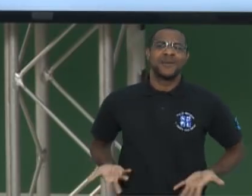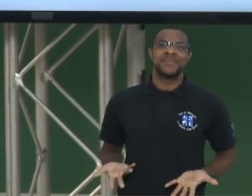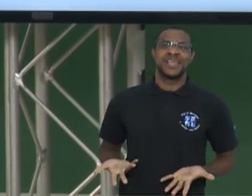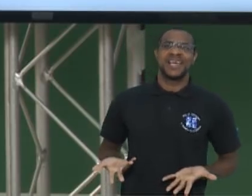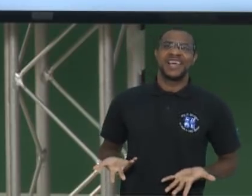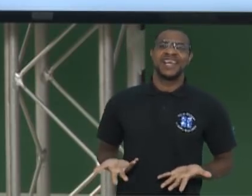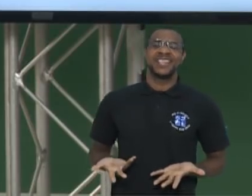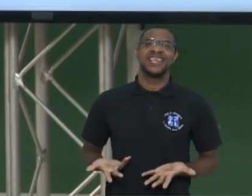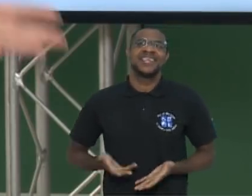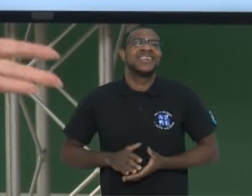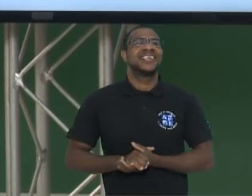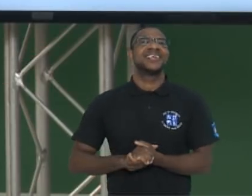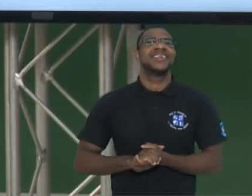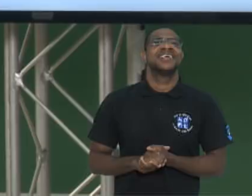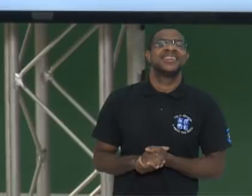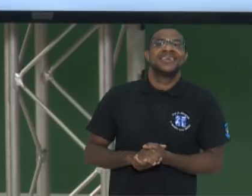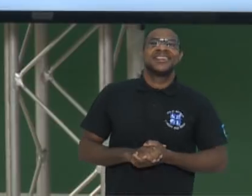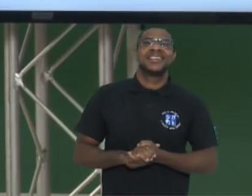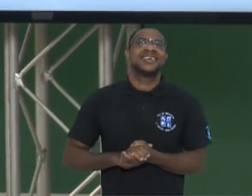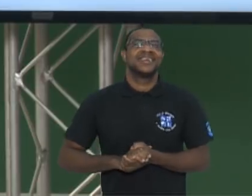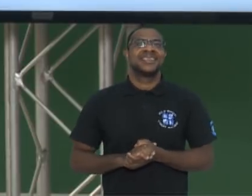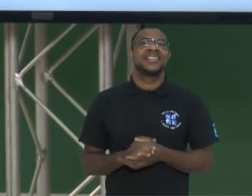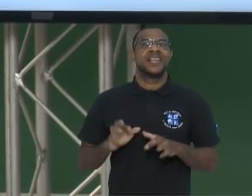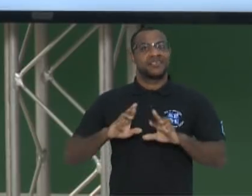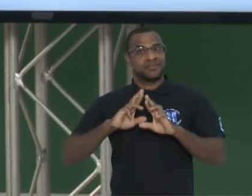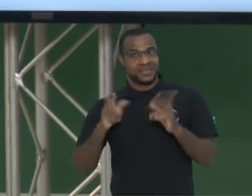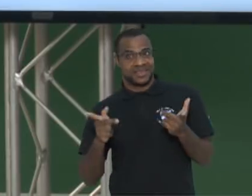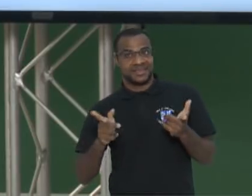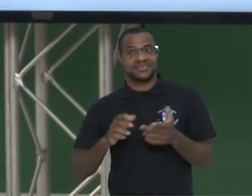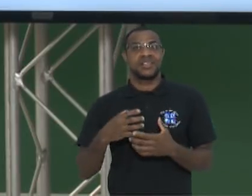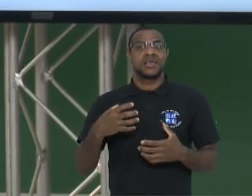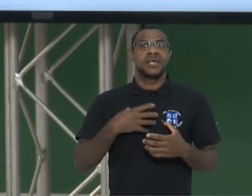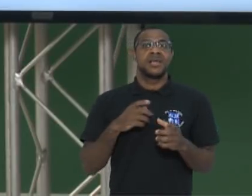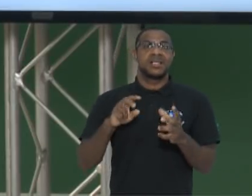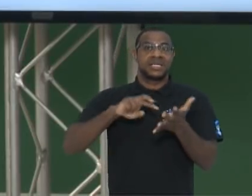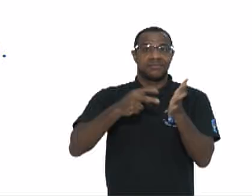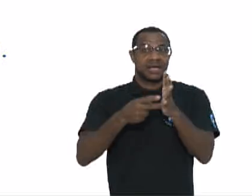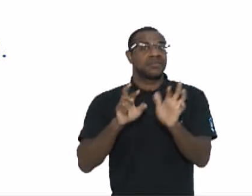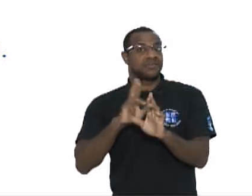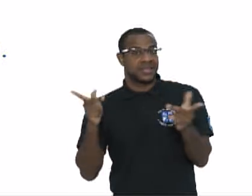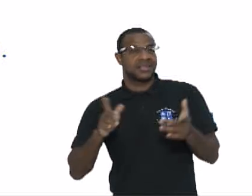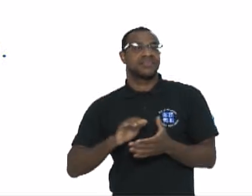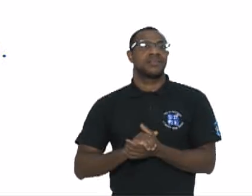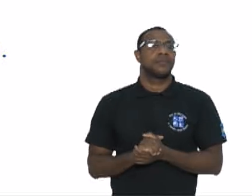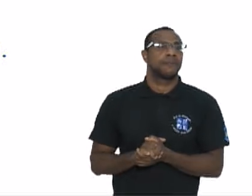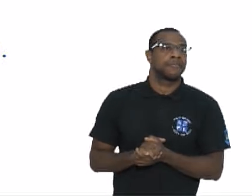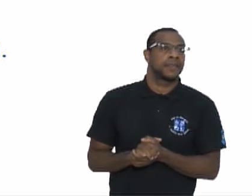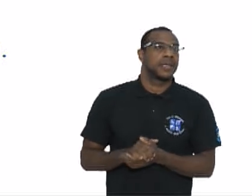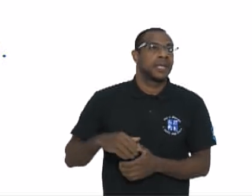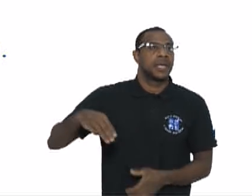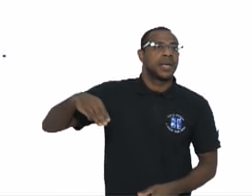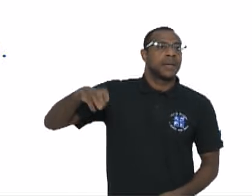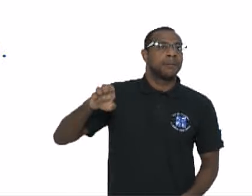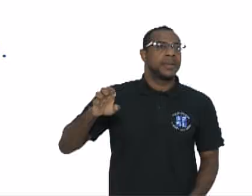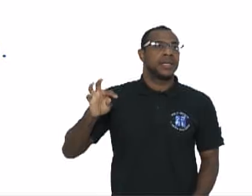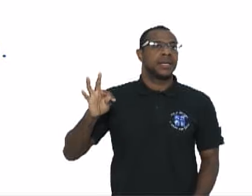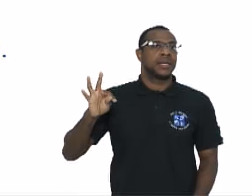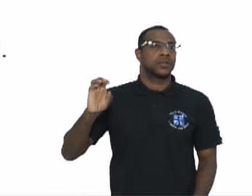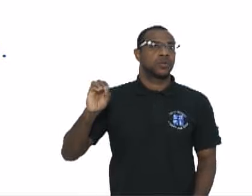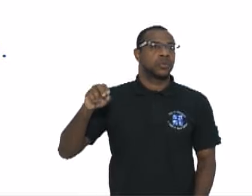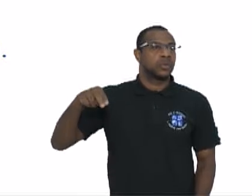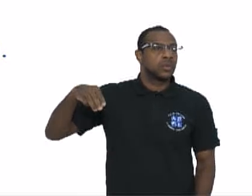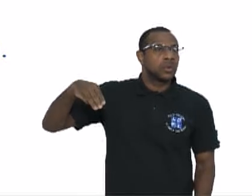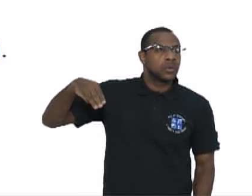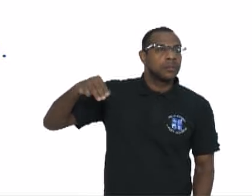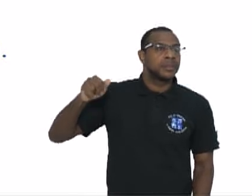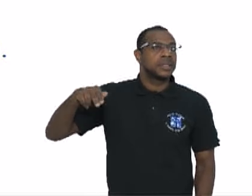exagero, né? Estou morrendo de fome, né? Tem vários outros exemplos aí. A metonímia. A metonímia eu trouxe apenas uma